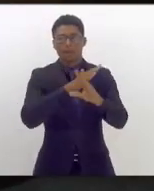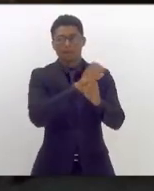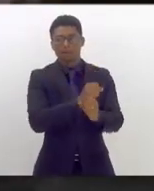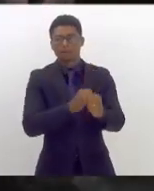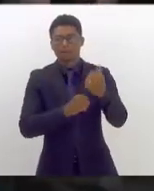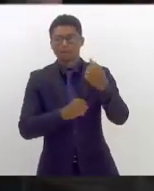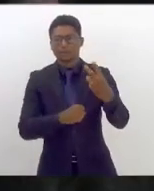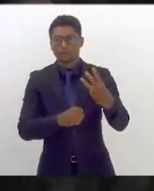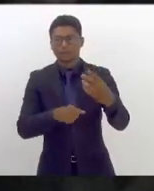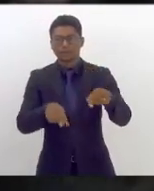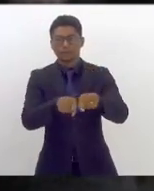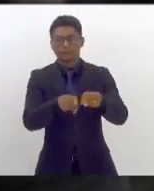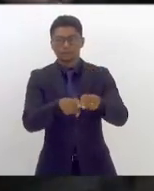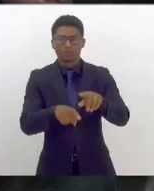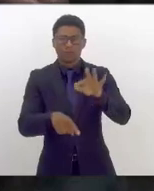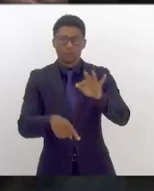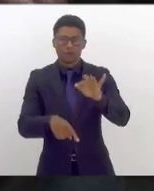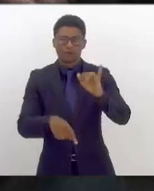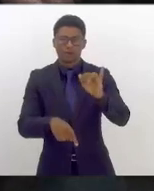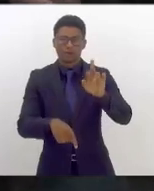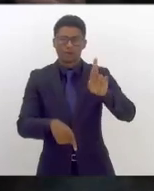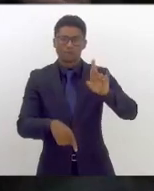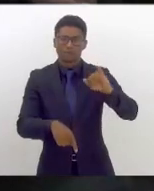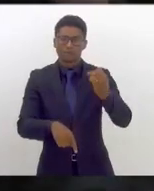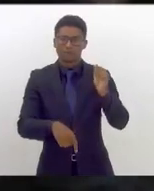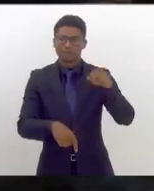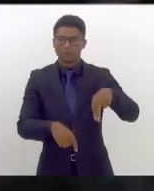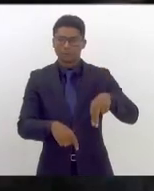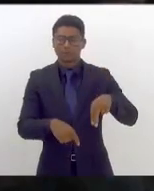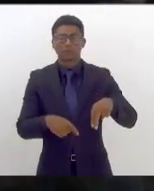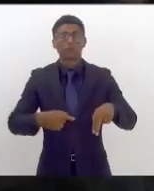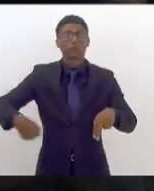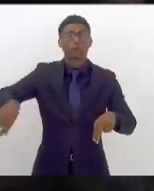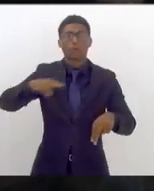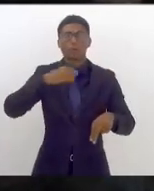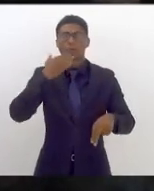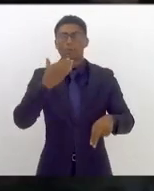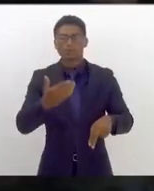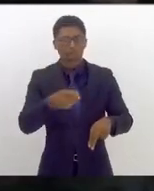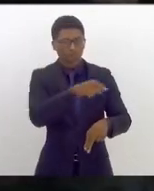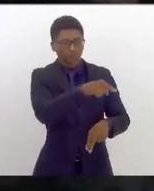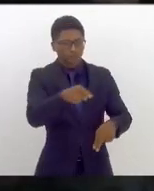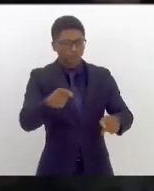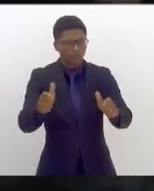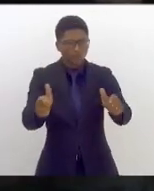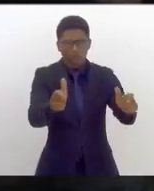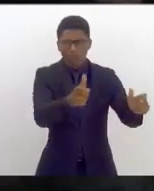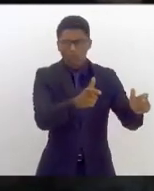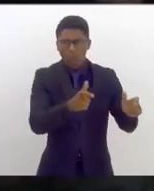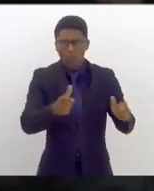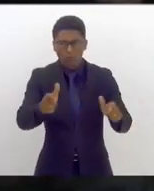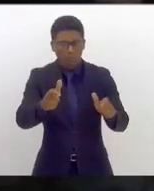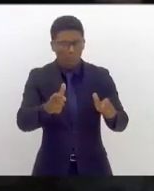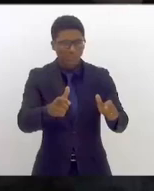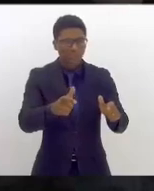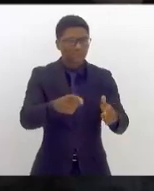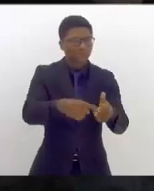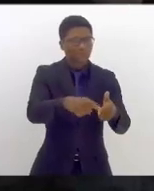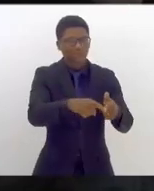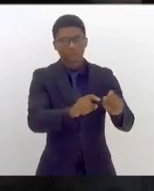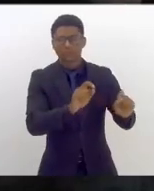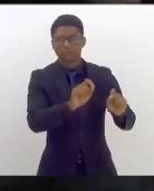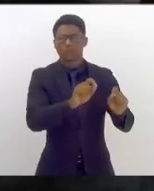pedindo Presidente para que nos elencasse quais são os pontos de conflito eu vou dar um exemplo concreto